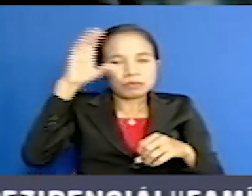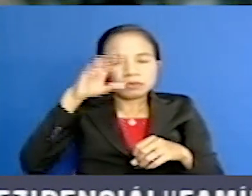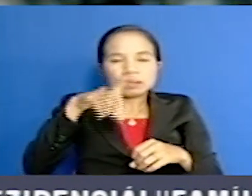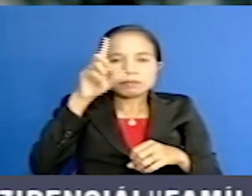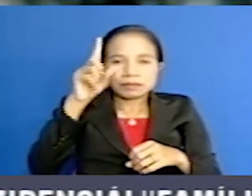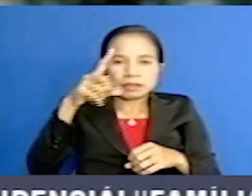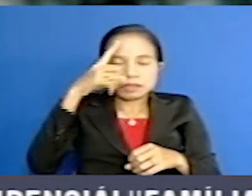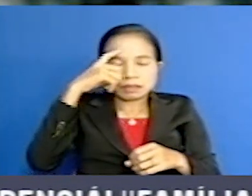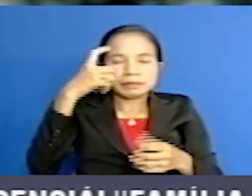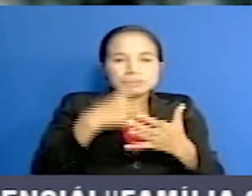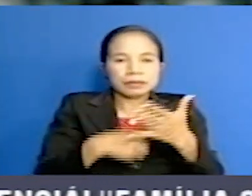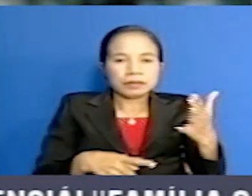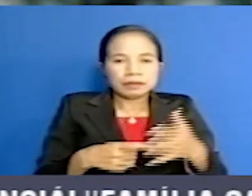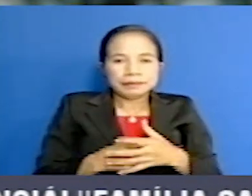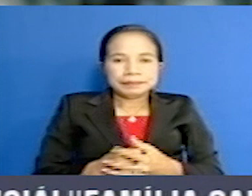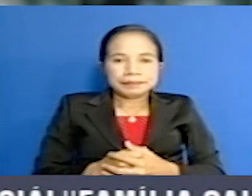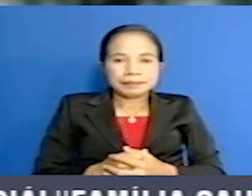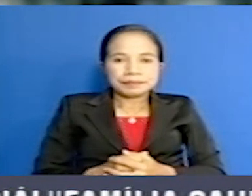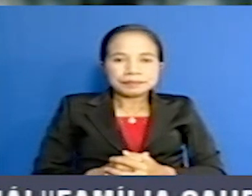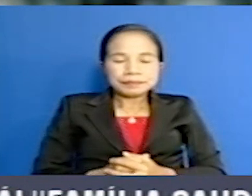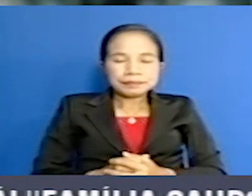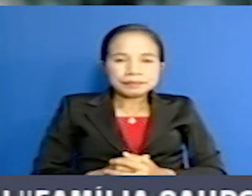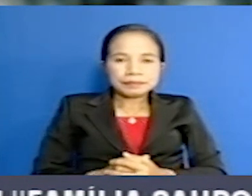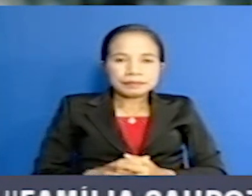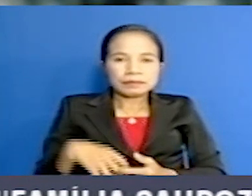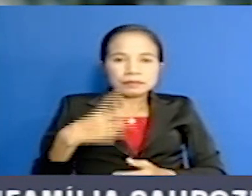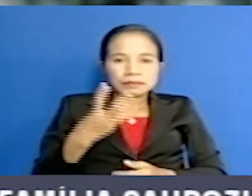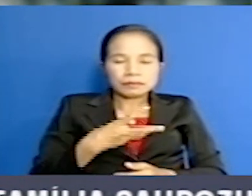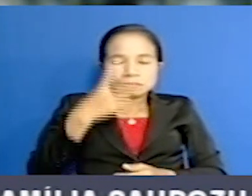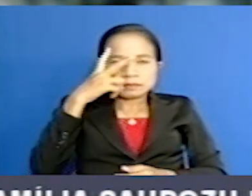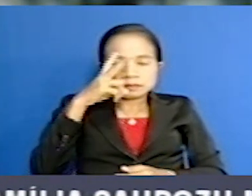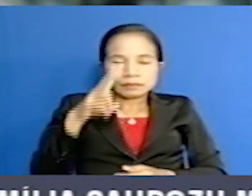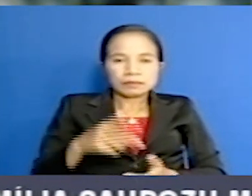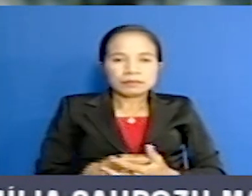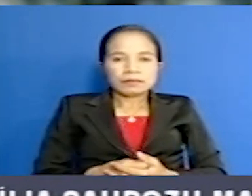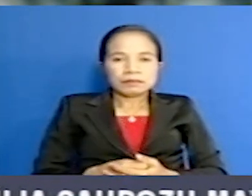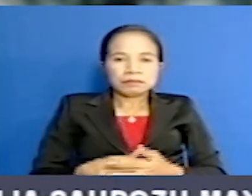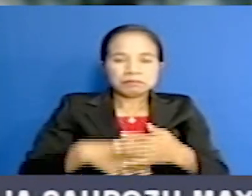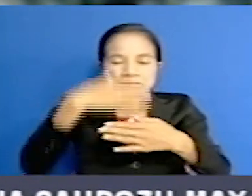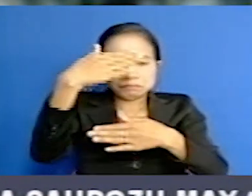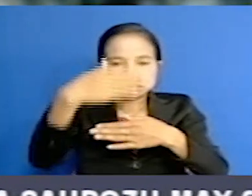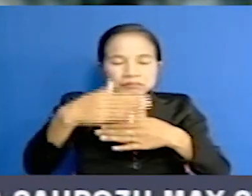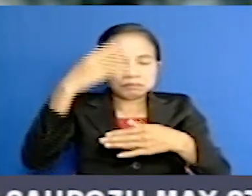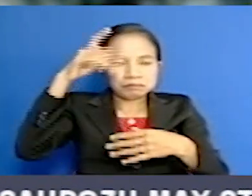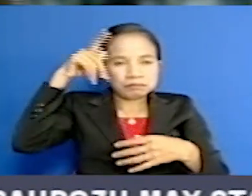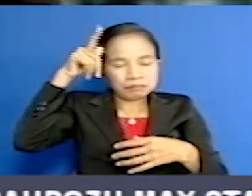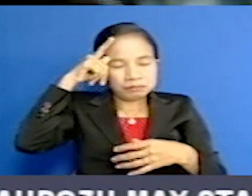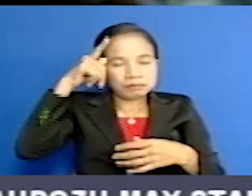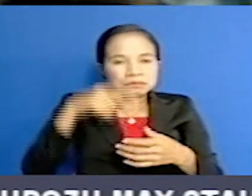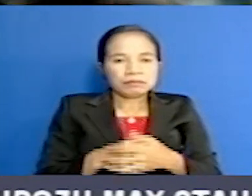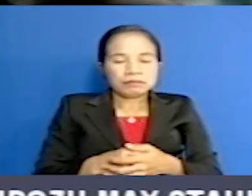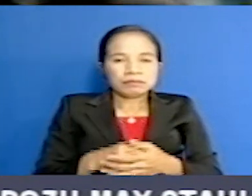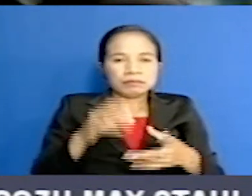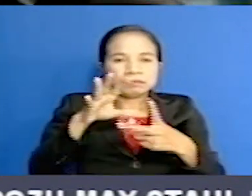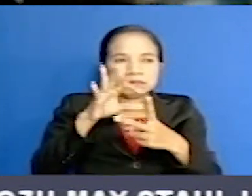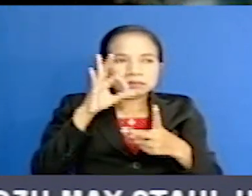Tama saida. Tama saida. Ita hari pasu ba pasu ita ne politika ne mai. Hau ba eskoya